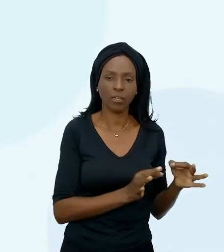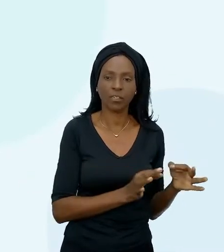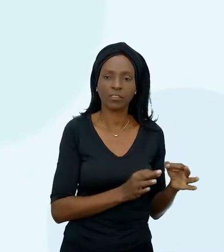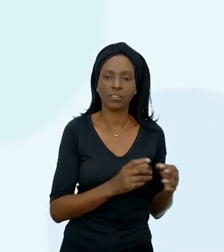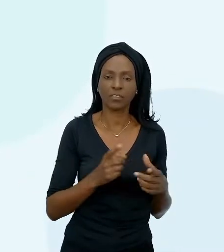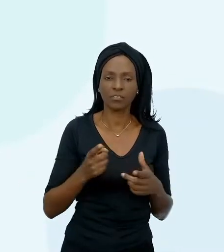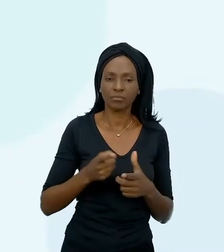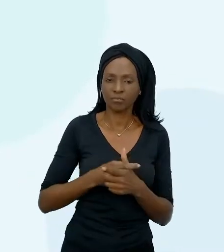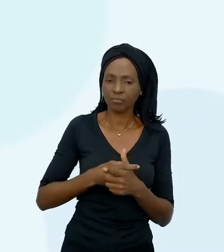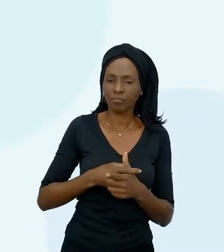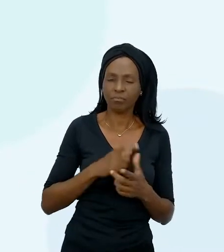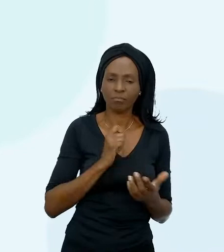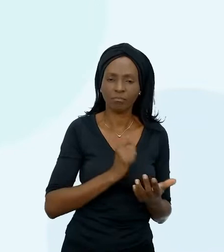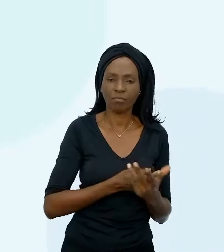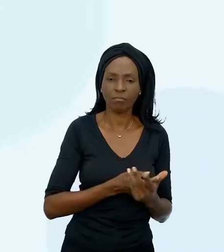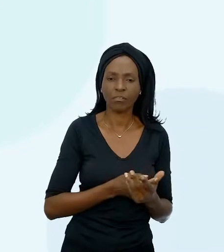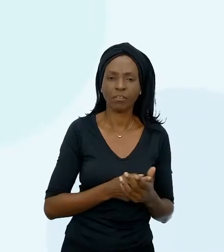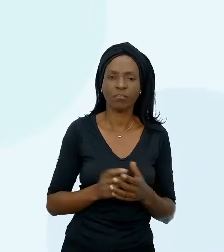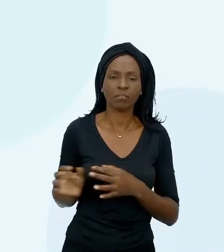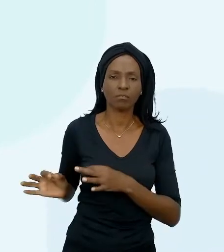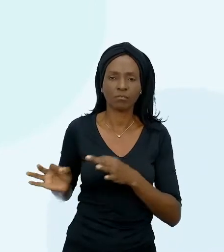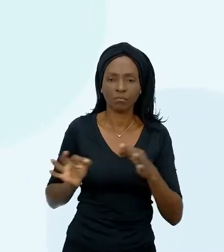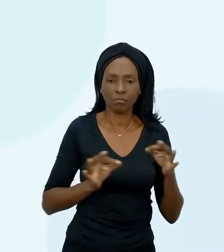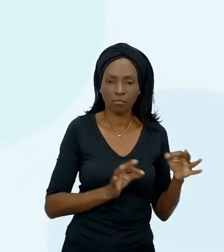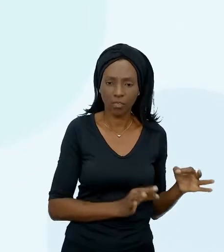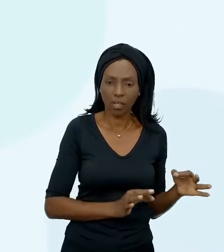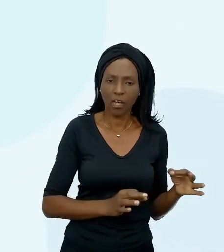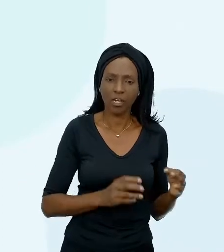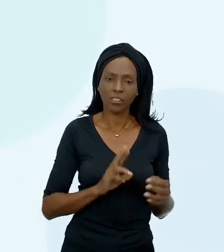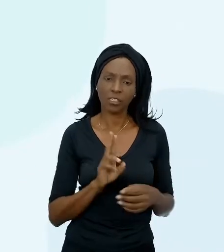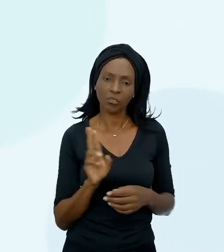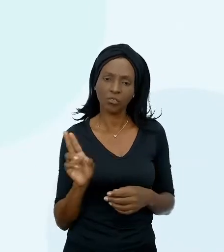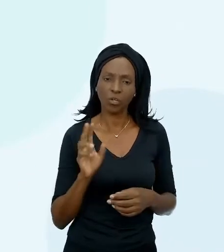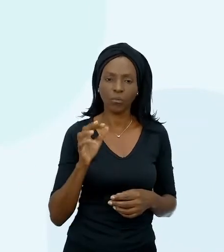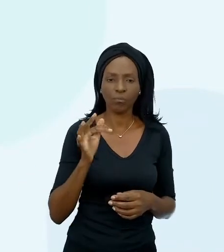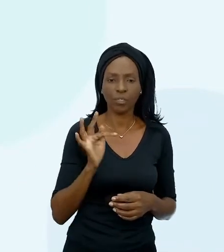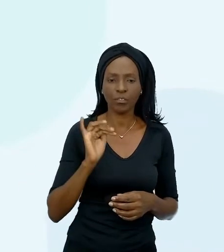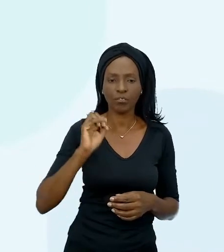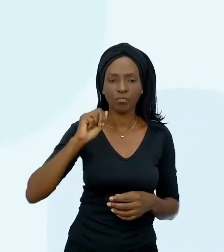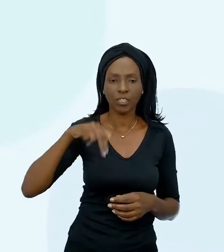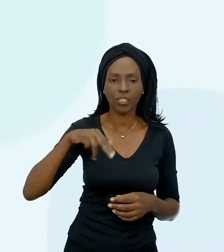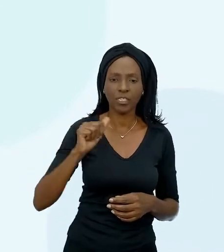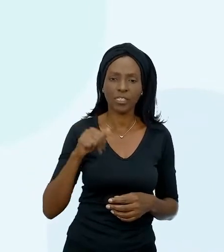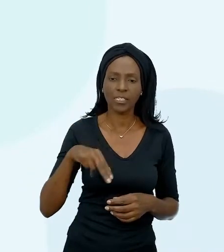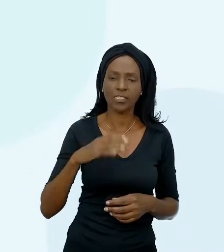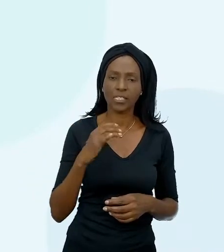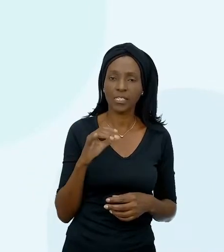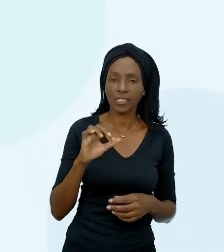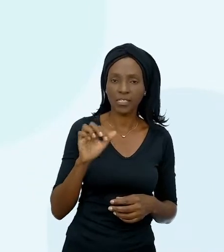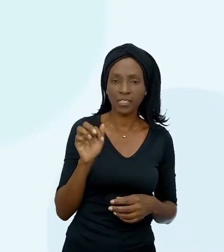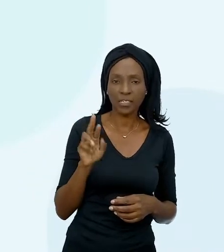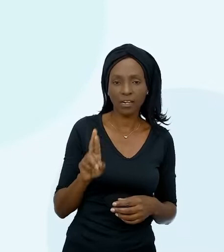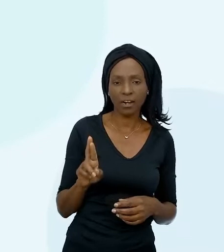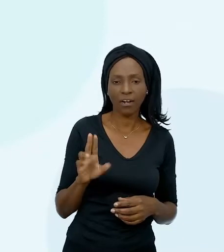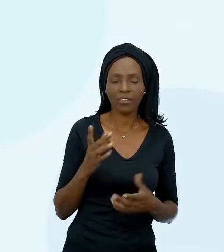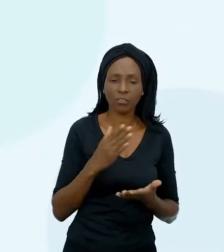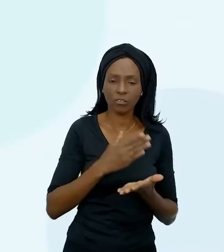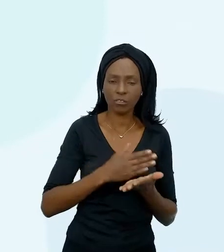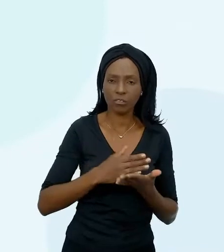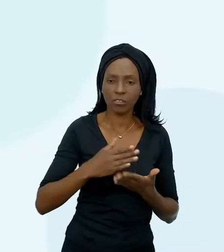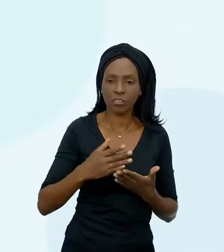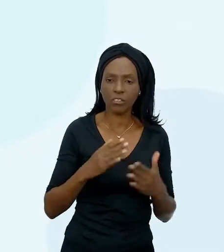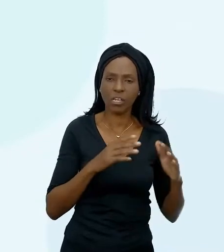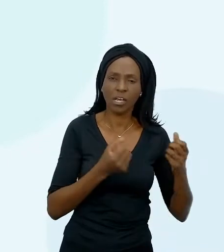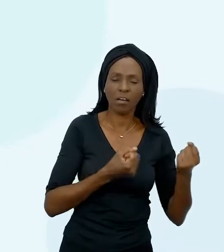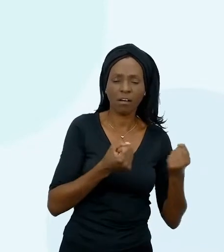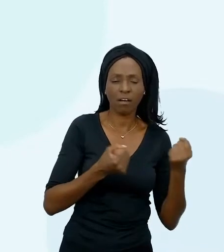de pagamentos periódicos é chamada aí de financiamento. Então, quando a gente financia um carro, a gente financia um imóvel e a